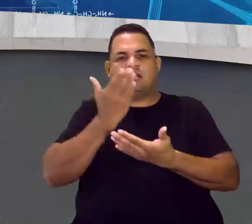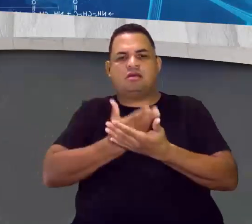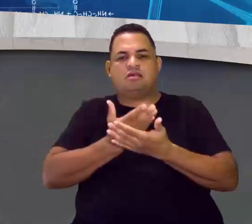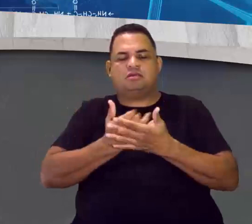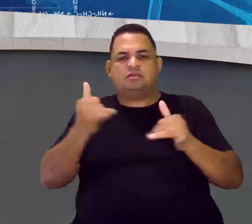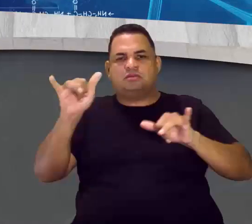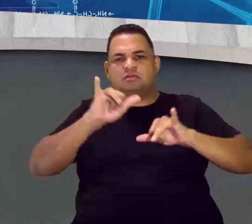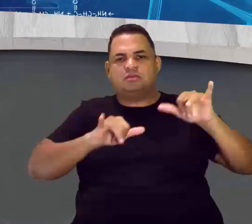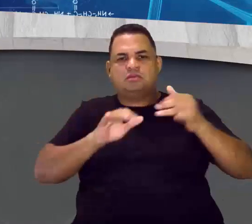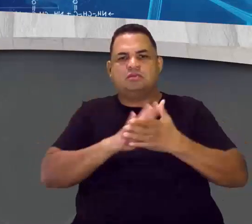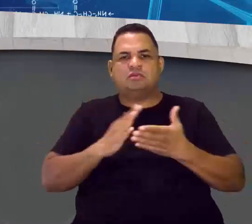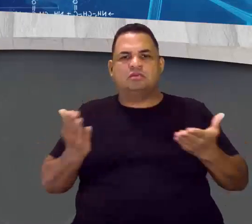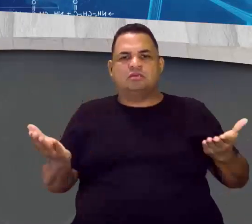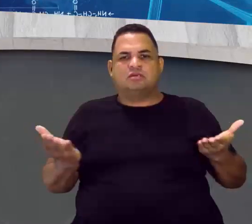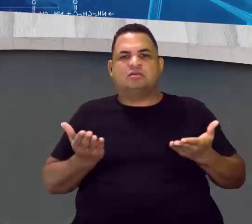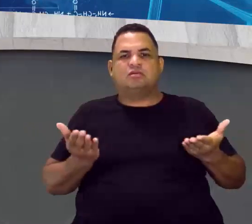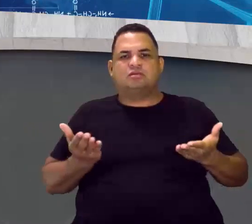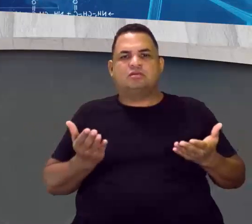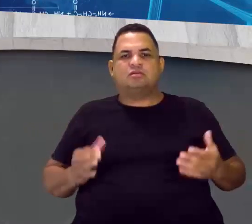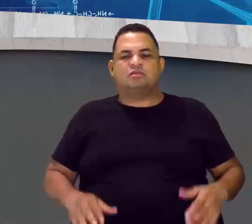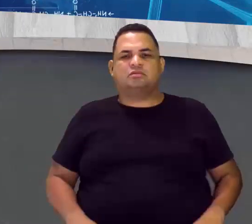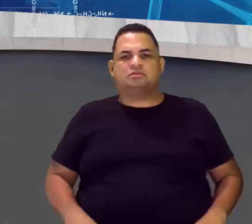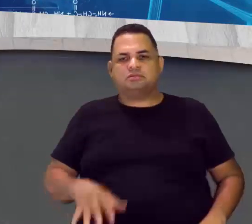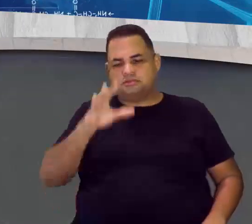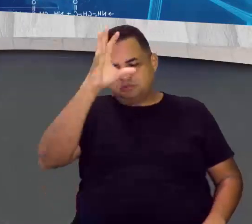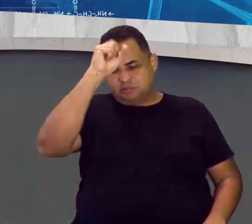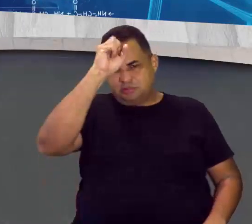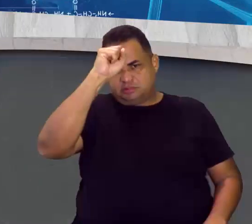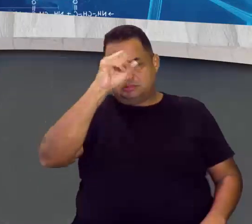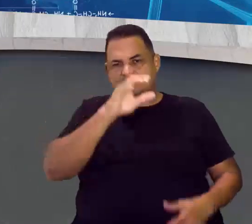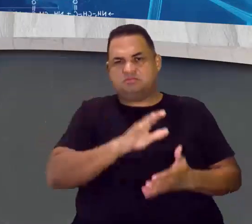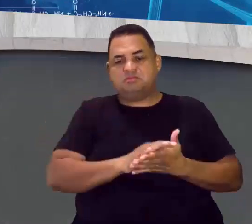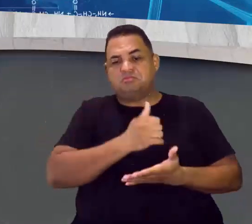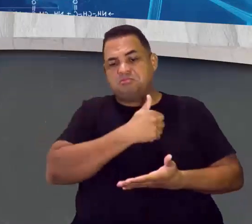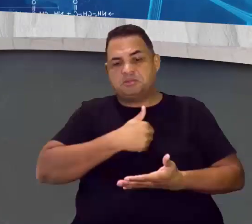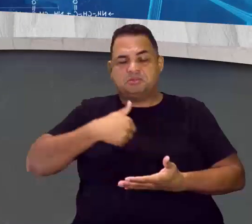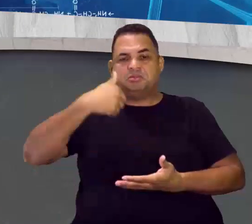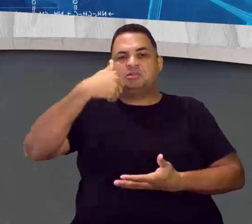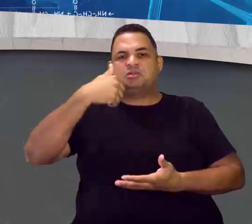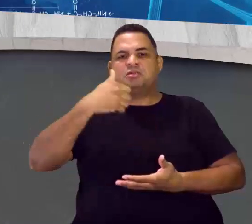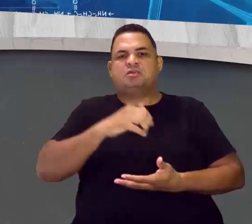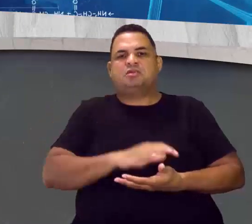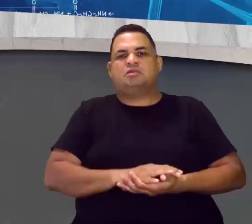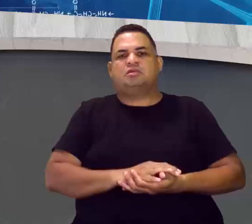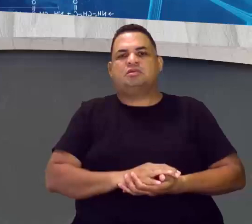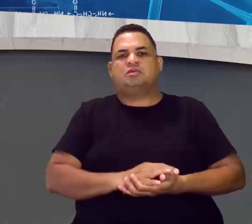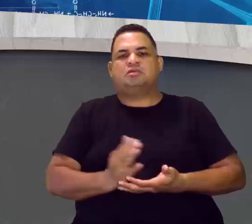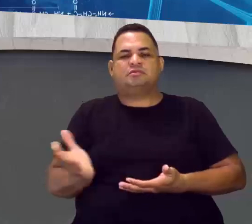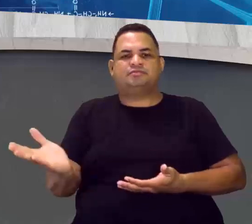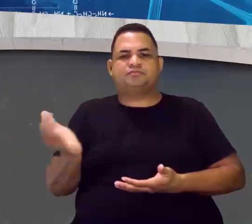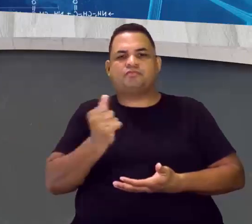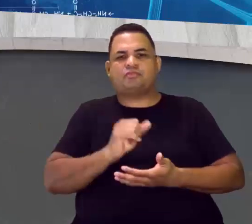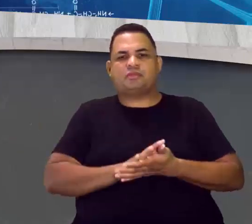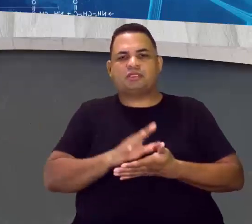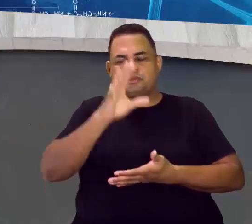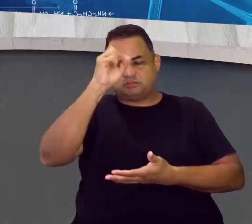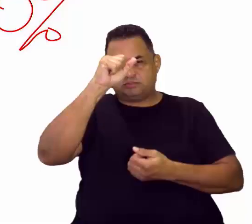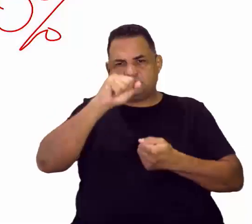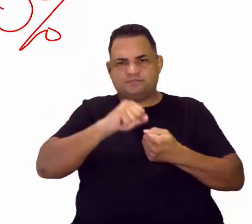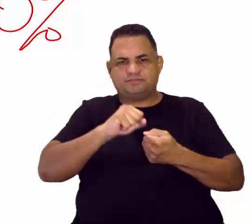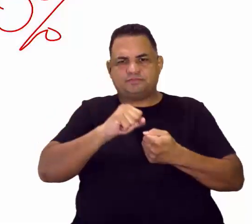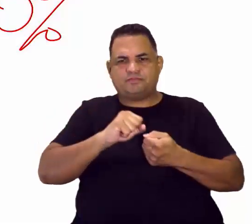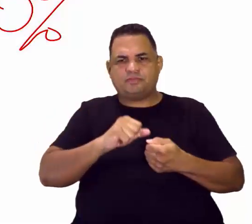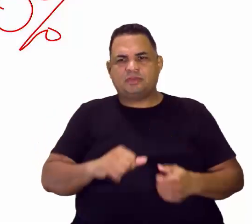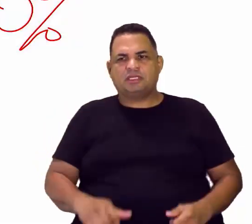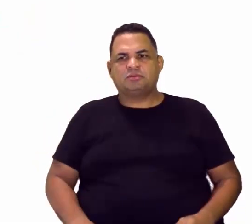aí agora, para você aprender bem mais, vamos agora para um aprender fazendo. Vamos